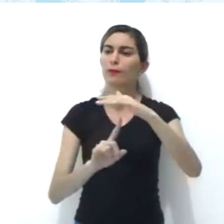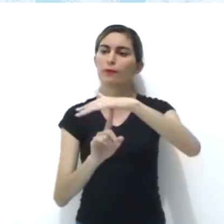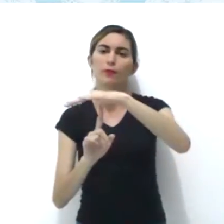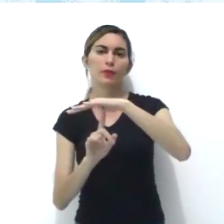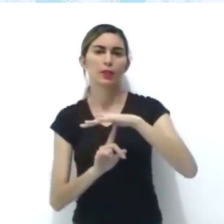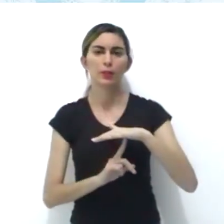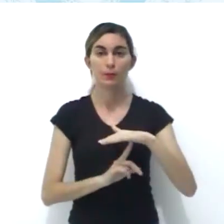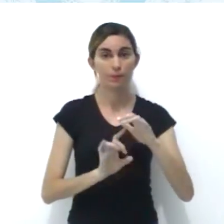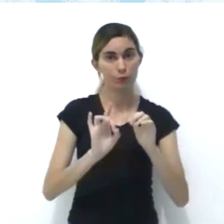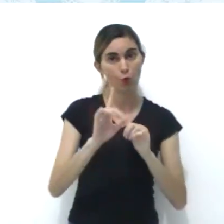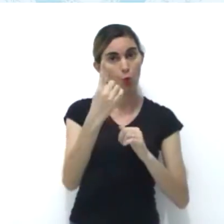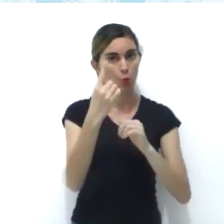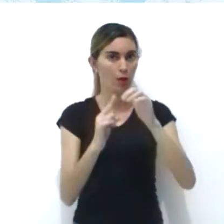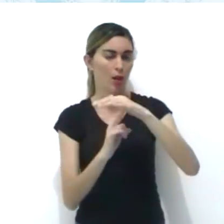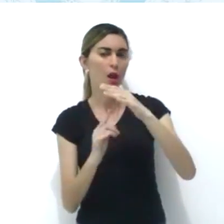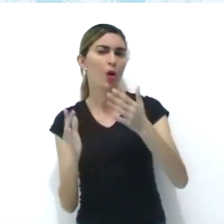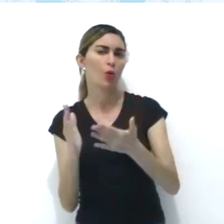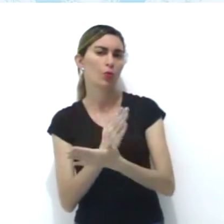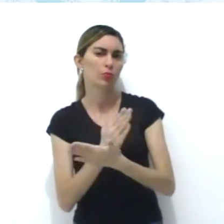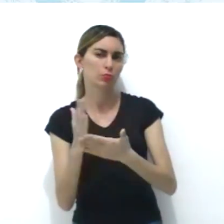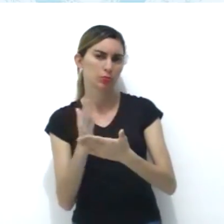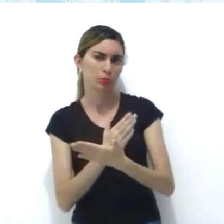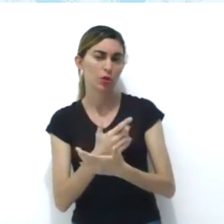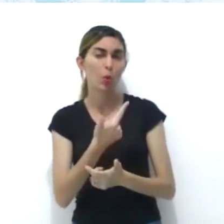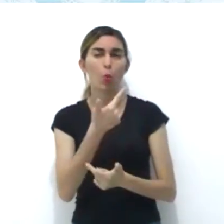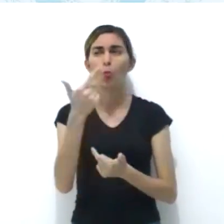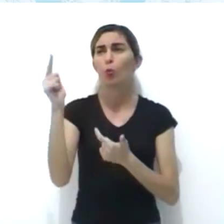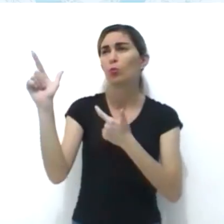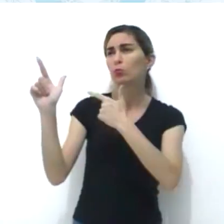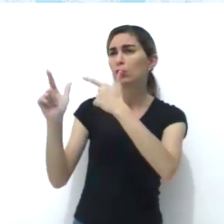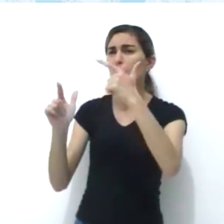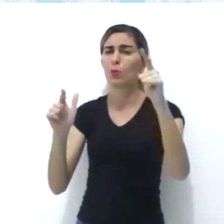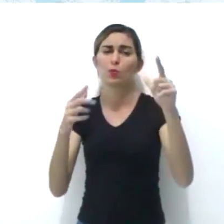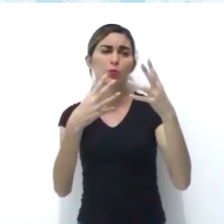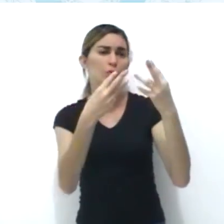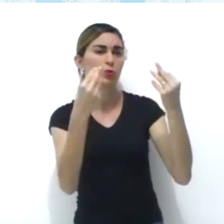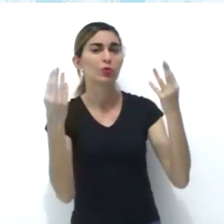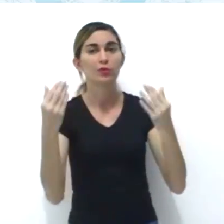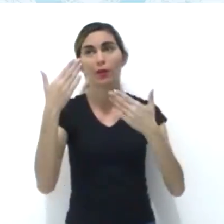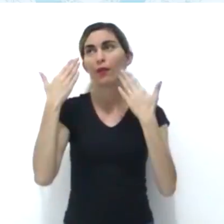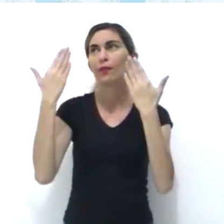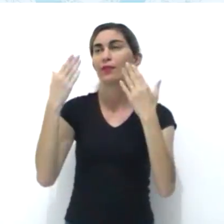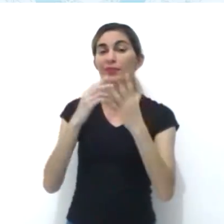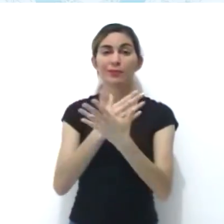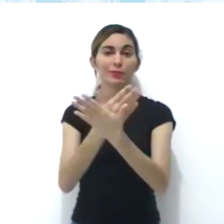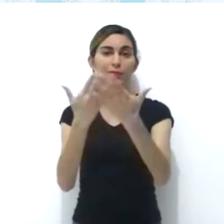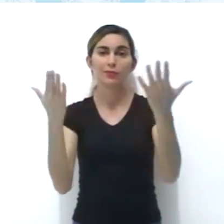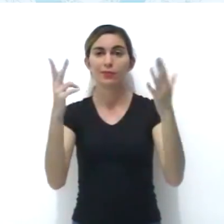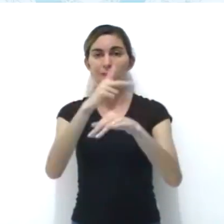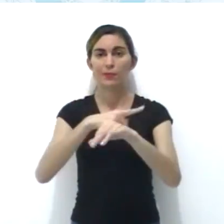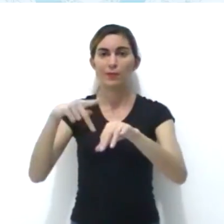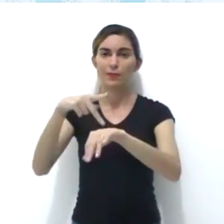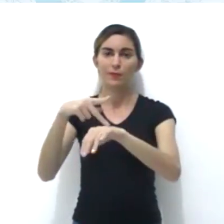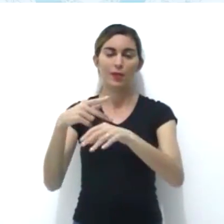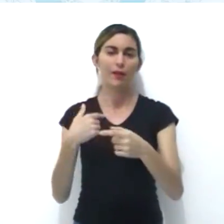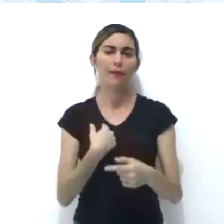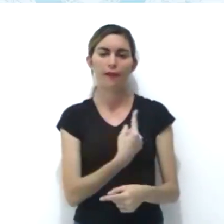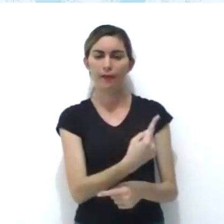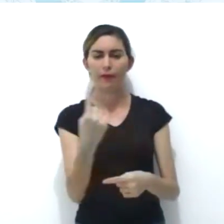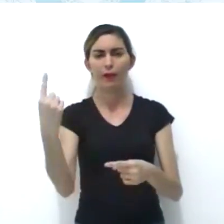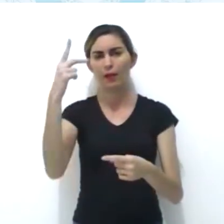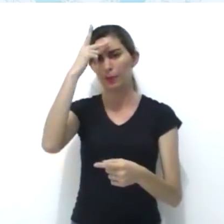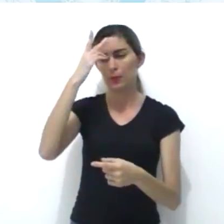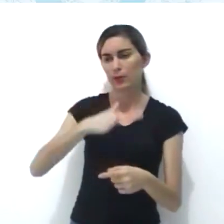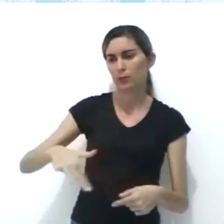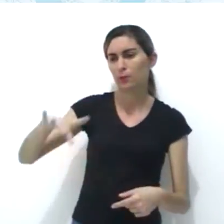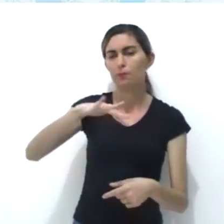por essas feiras. Só que essas só são algumas, existem outras, muitas, graças a Deus, pelo país. E aí